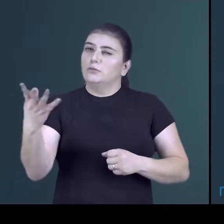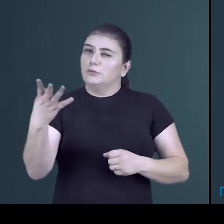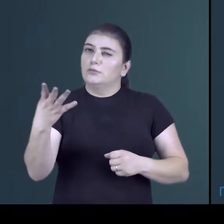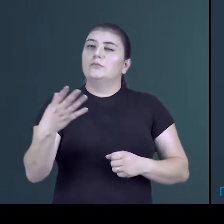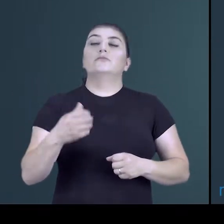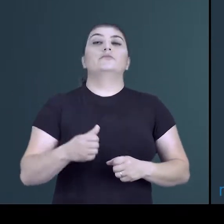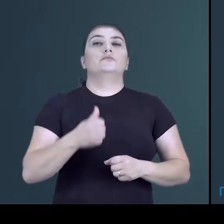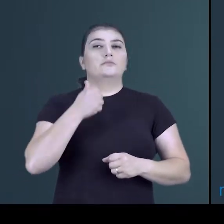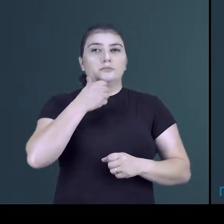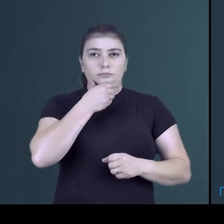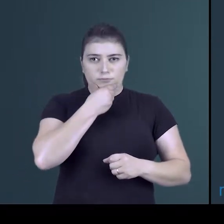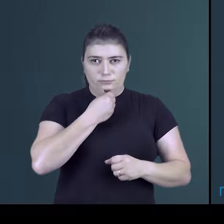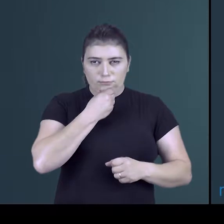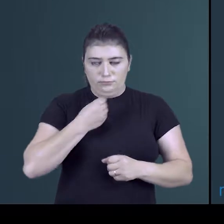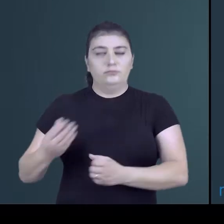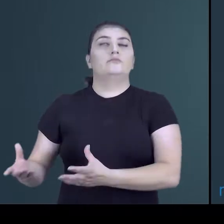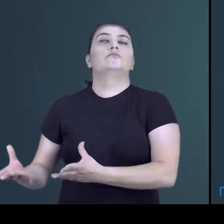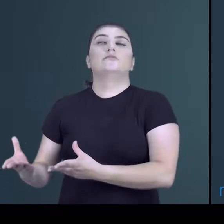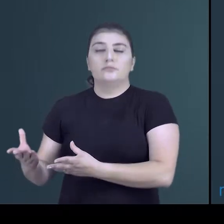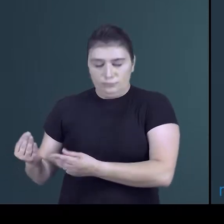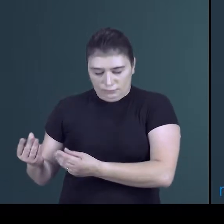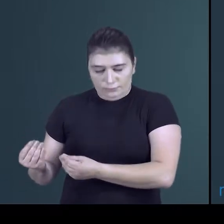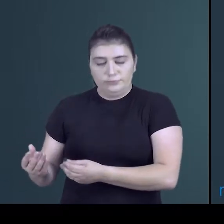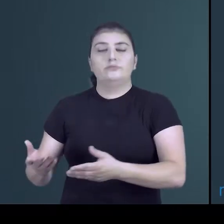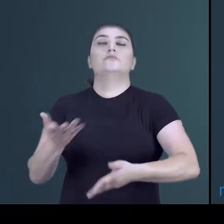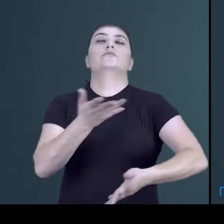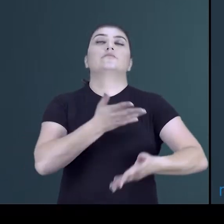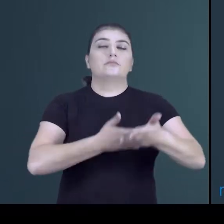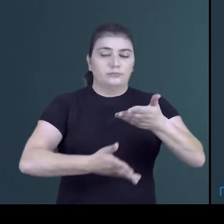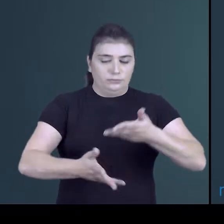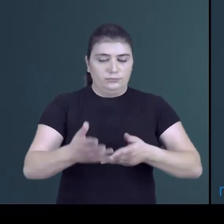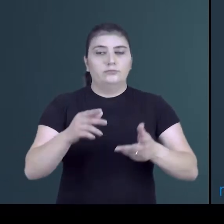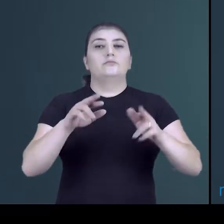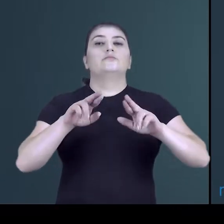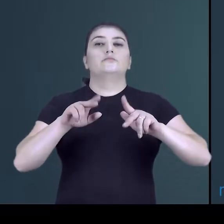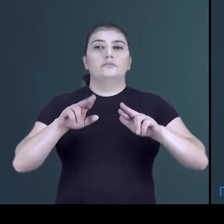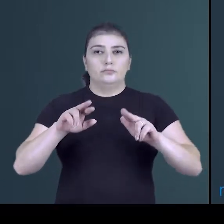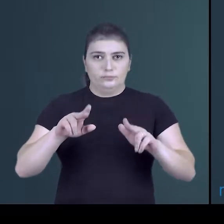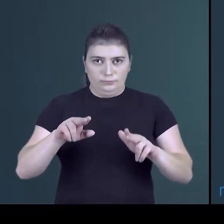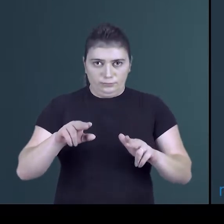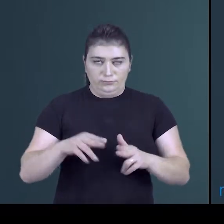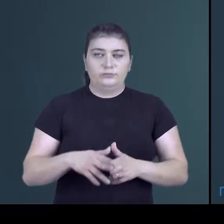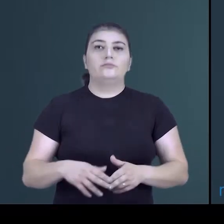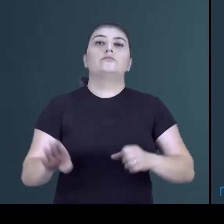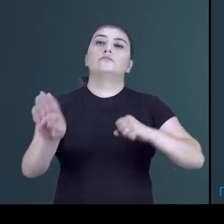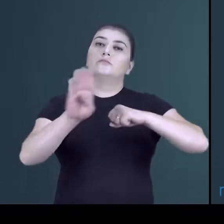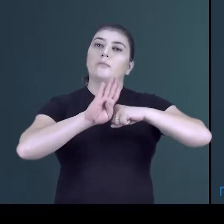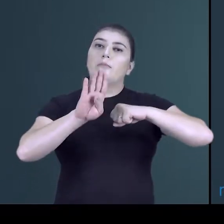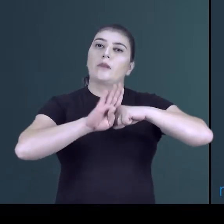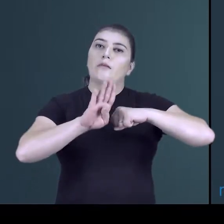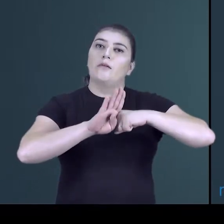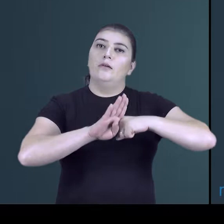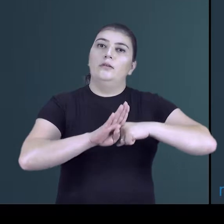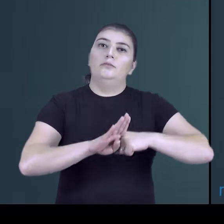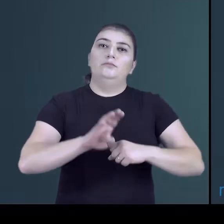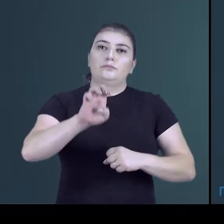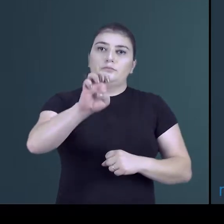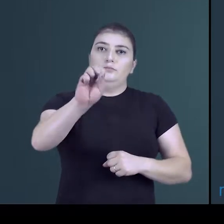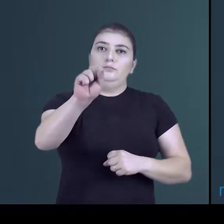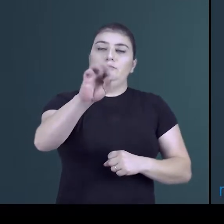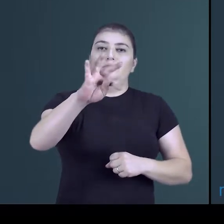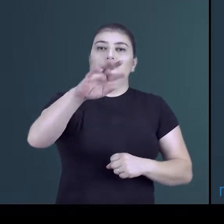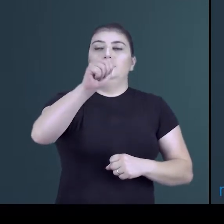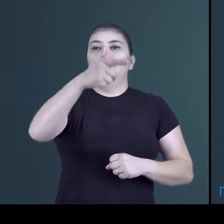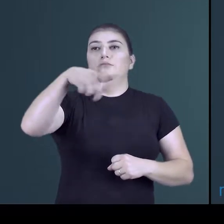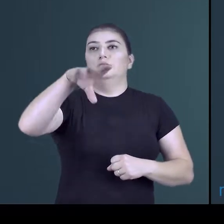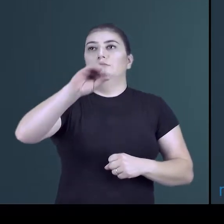no masculino plural, estabelecendo essa relação de igualdade com o substantivo. Em estão na